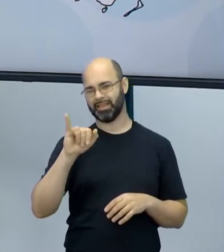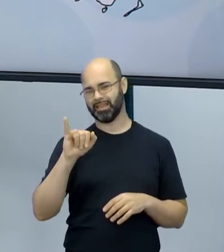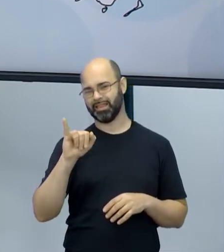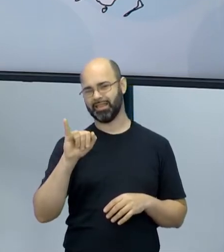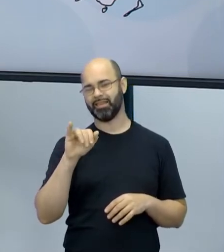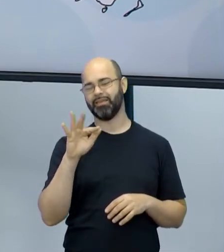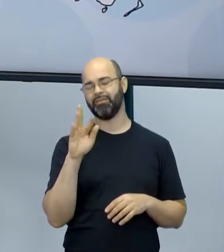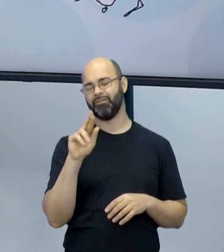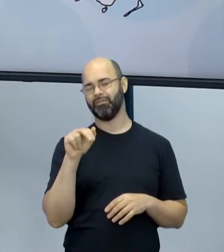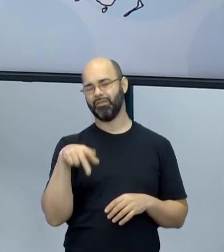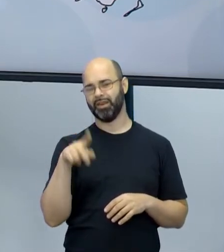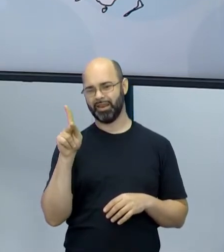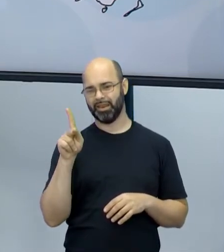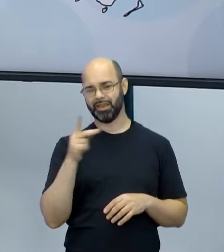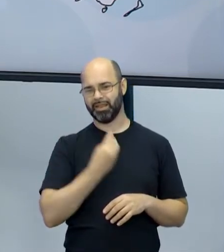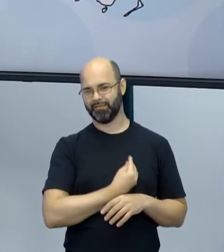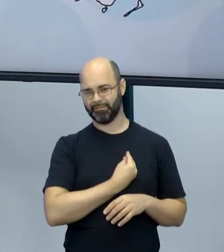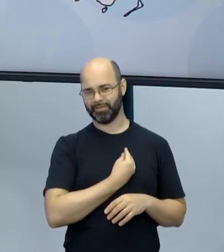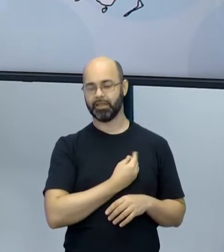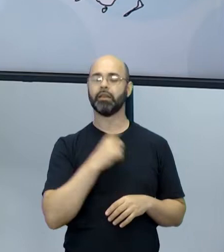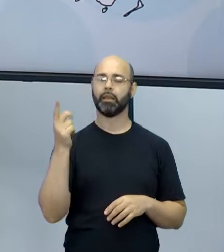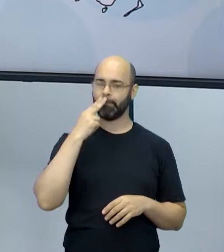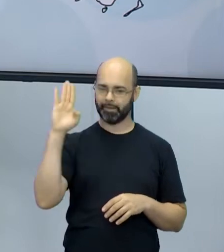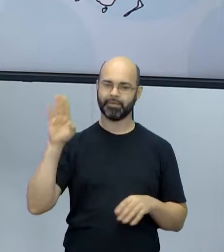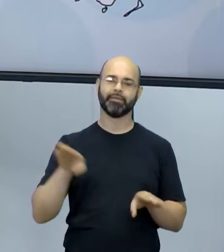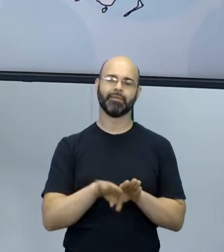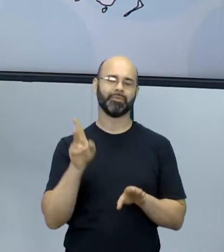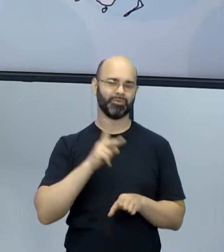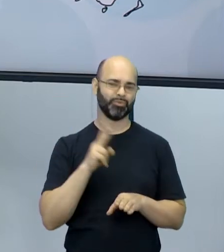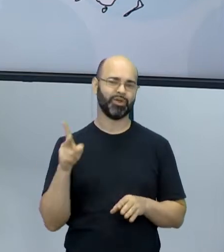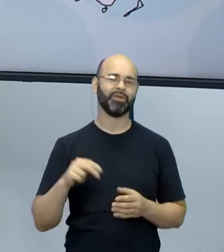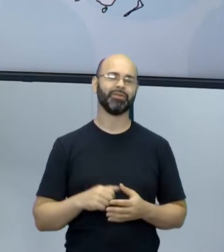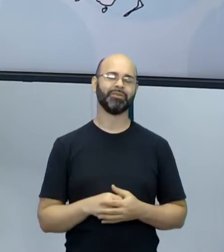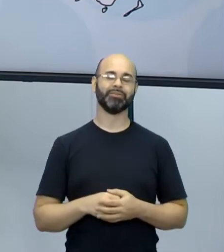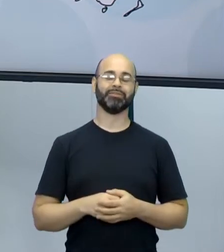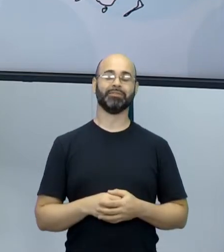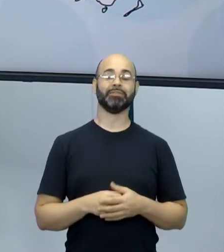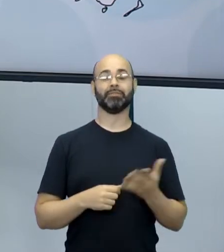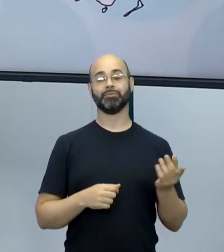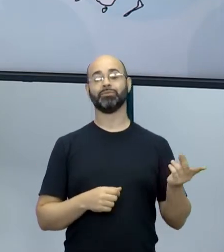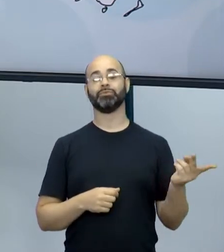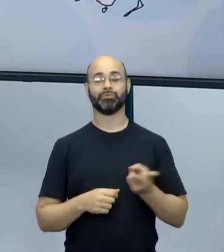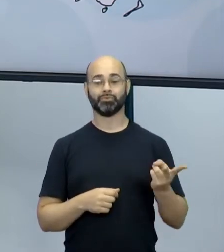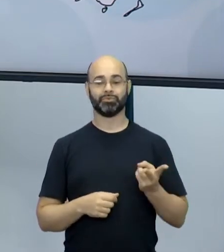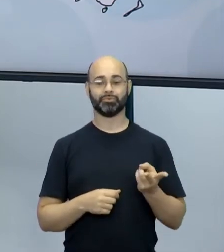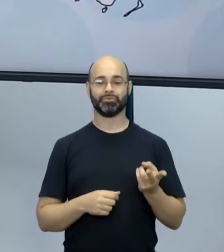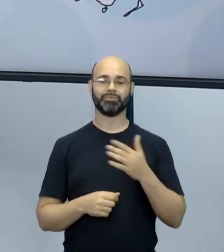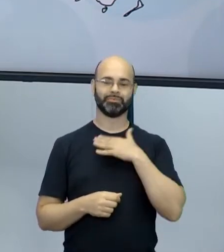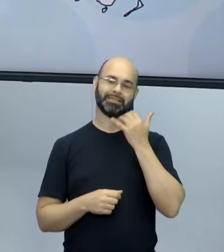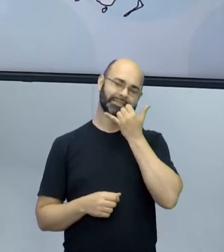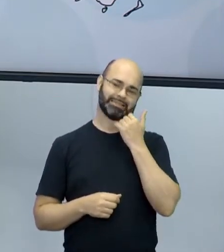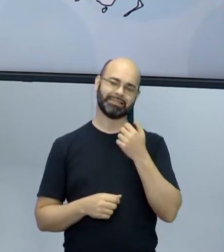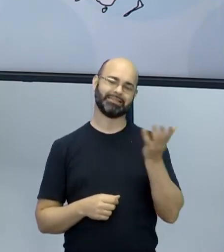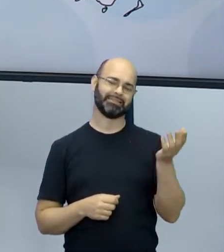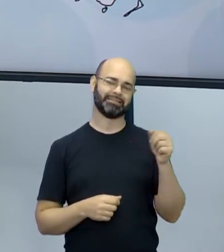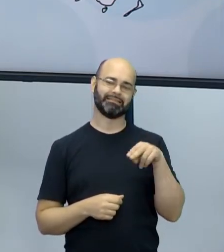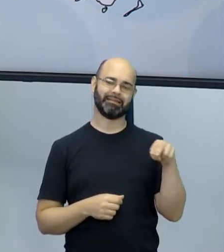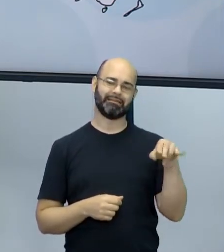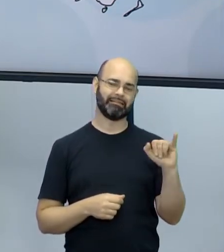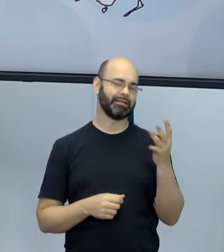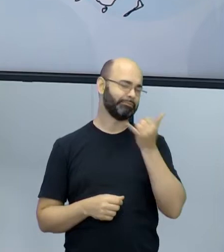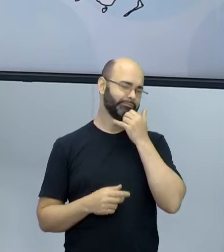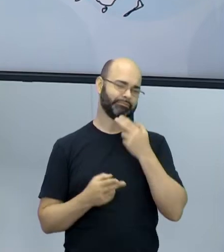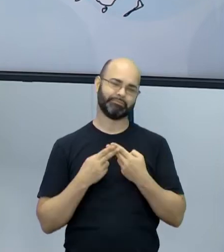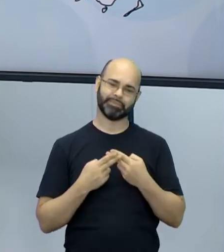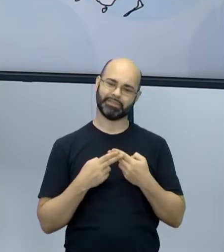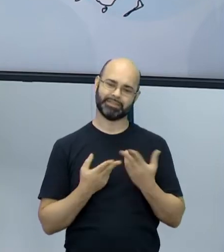passou. E o fim, né? Assim, ambos morreram. Eu falei spoiler da Anne Frank. Mas assim, acontece, paciência,